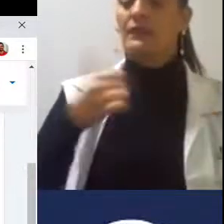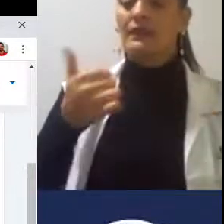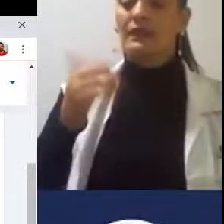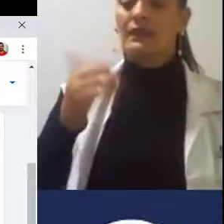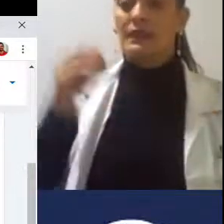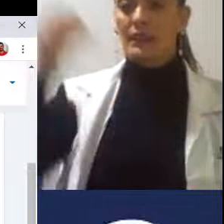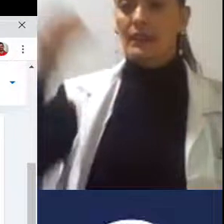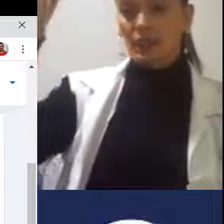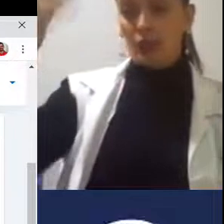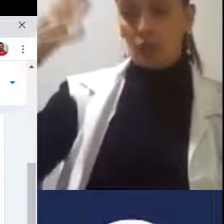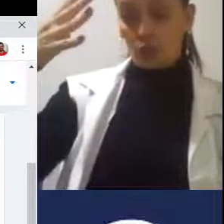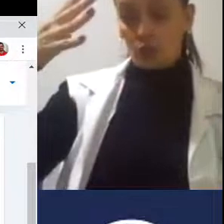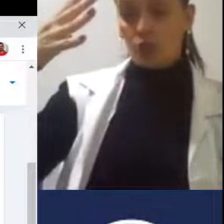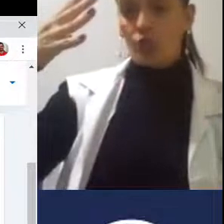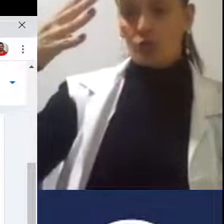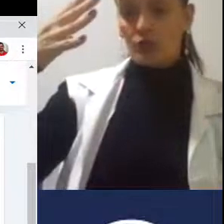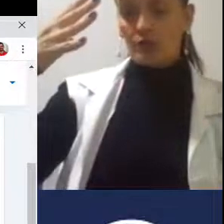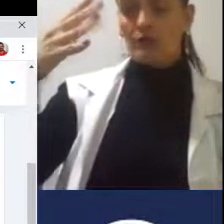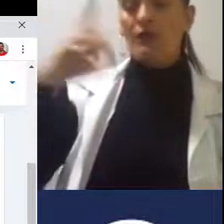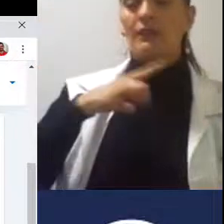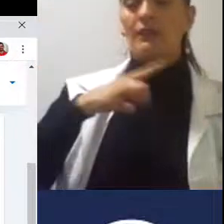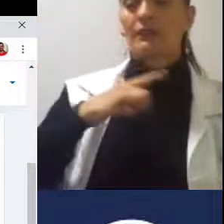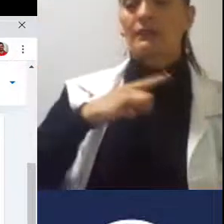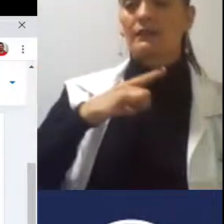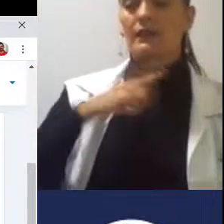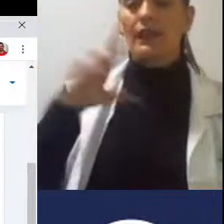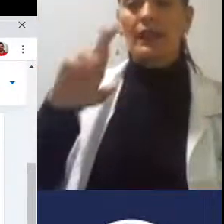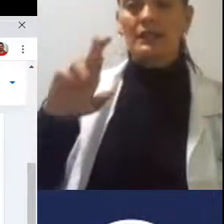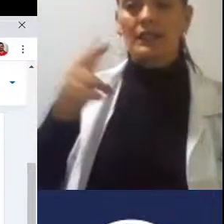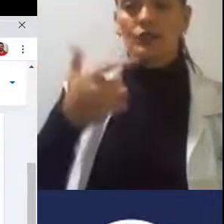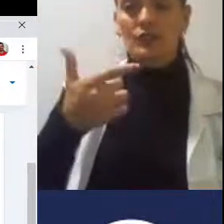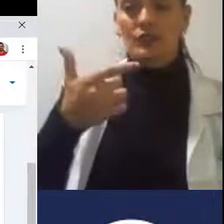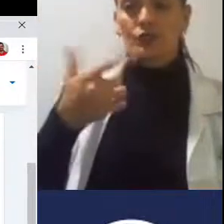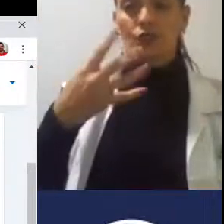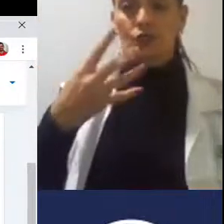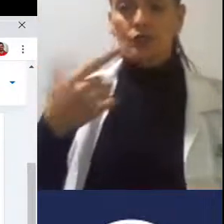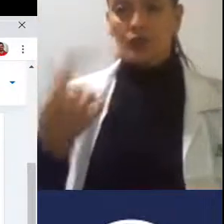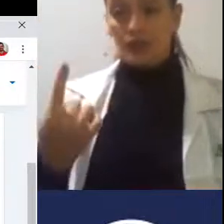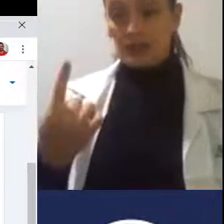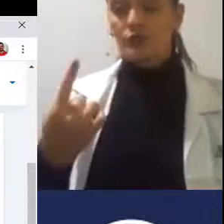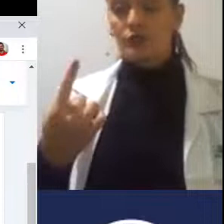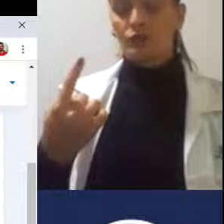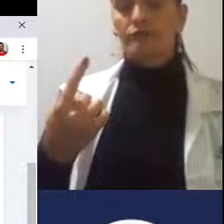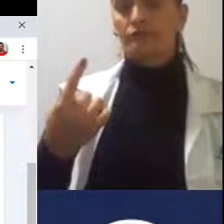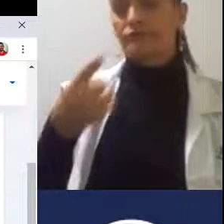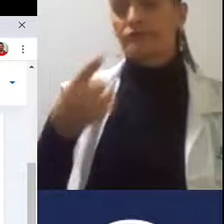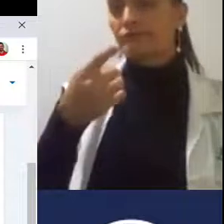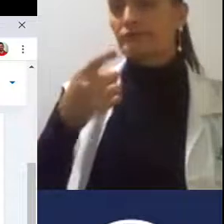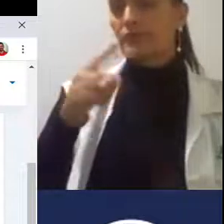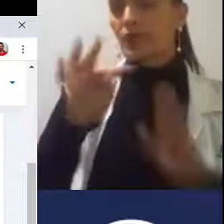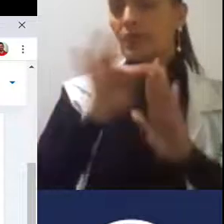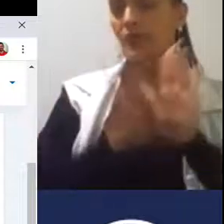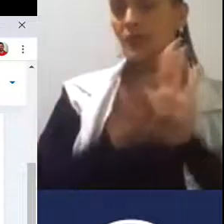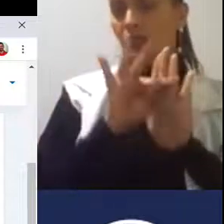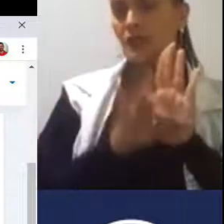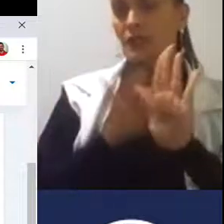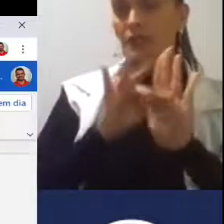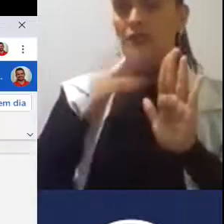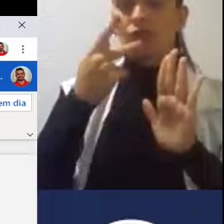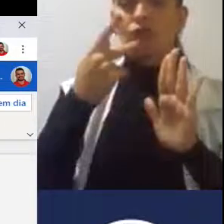de resistência igual a 242 ohms. Então, ó, na interpretação da situação